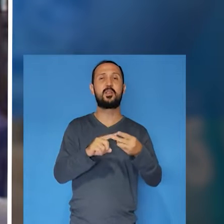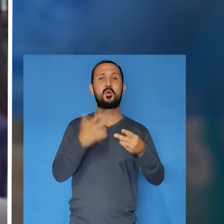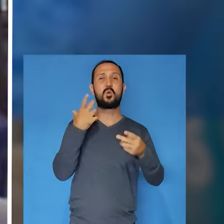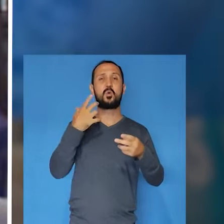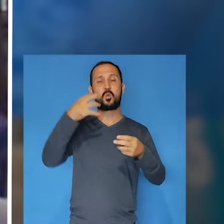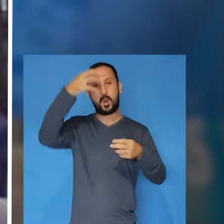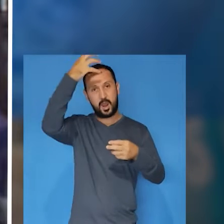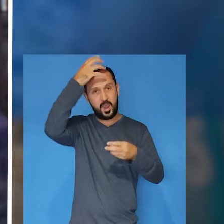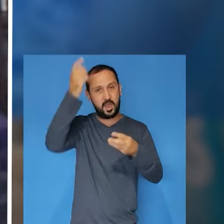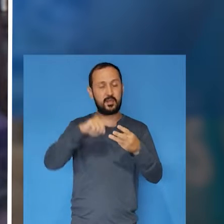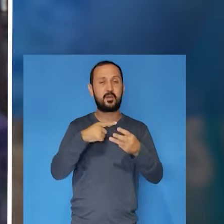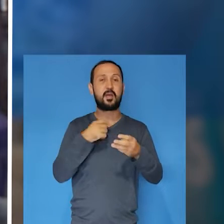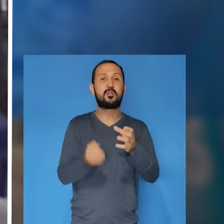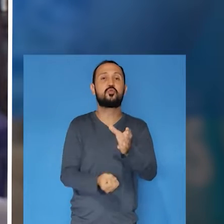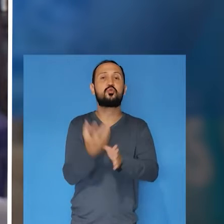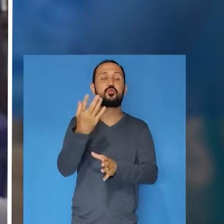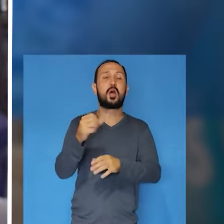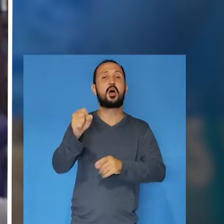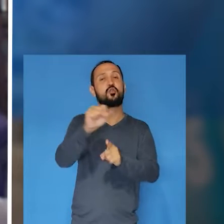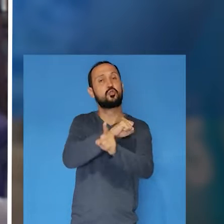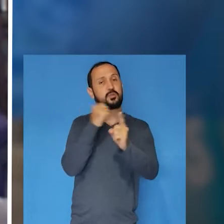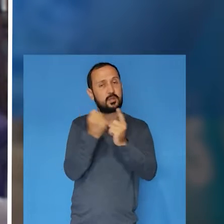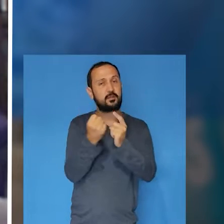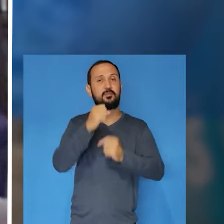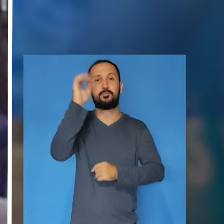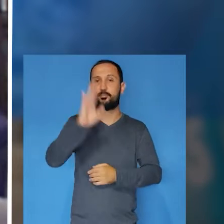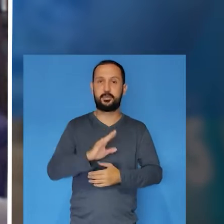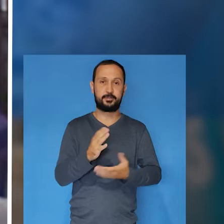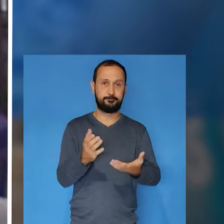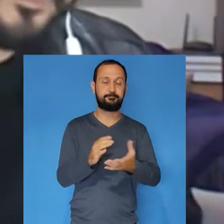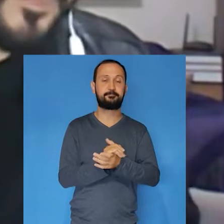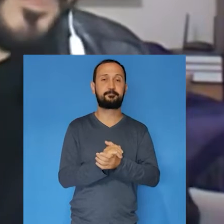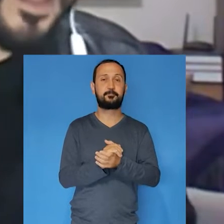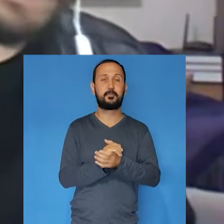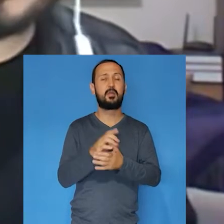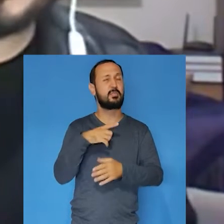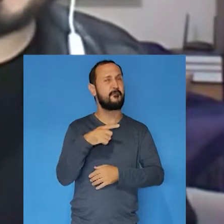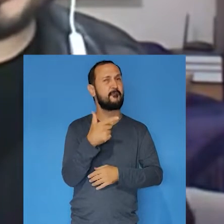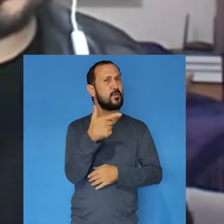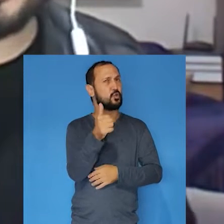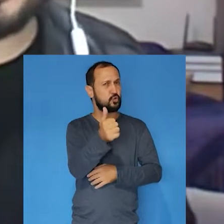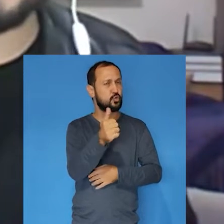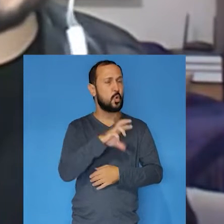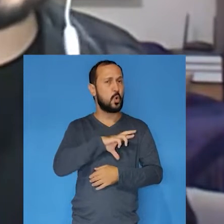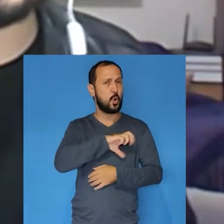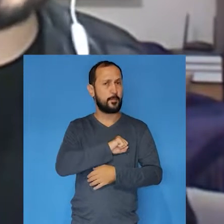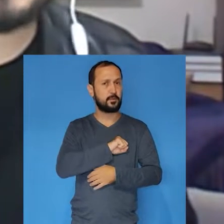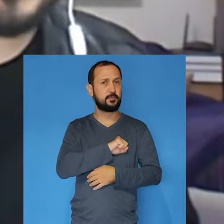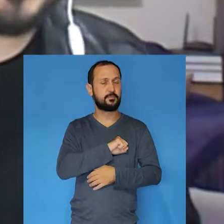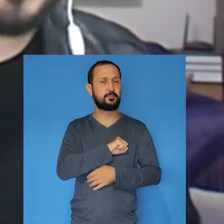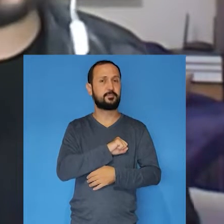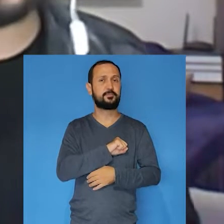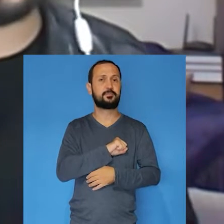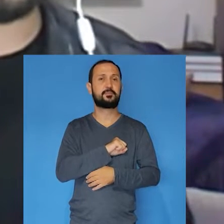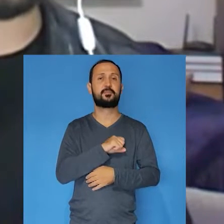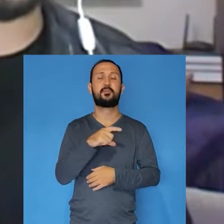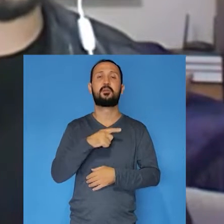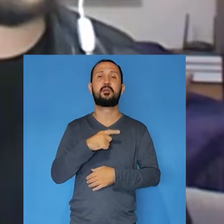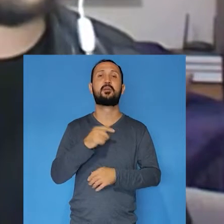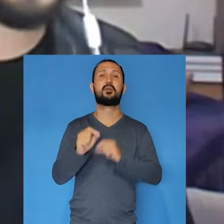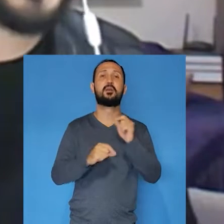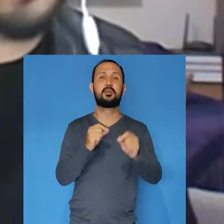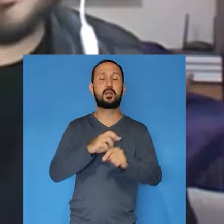monarquia, que tem a ver com a constituição da sociedade brasileira. Além desses 21 romances, né, que vão dar